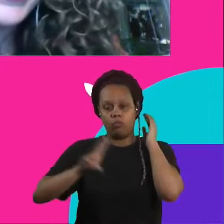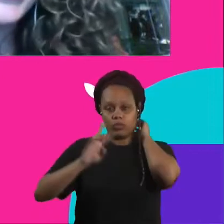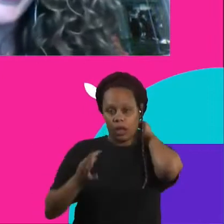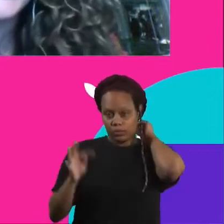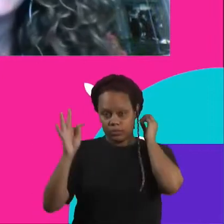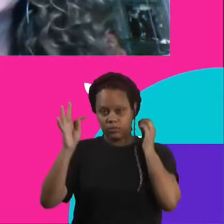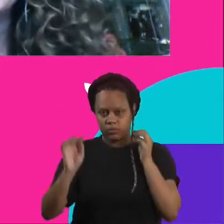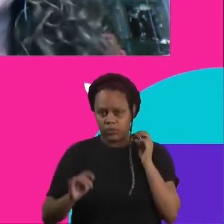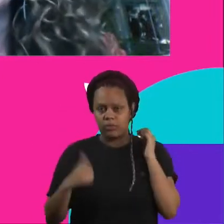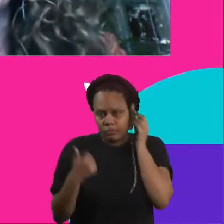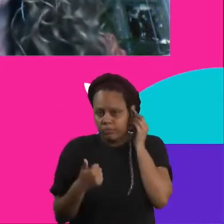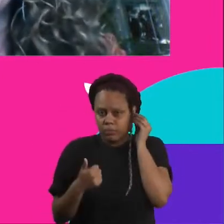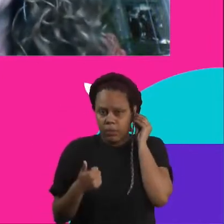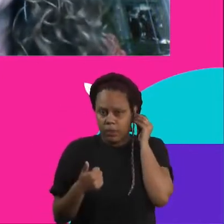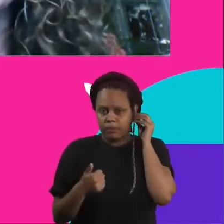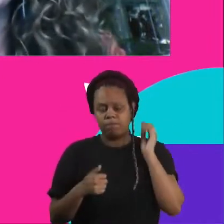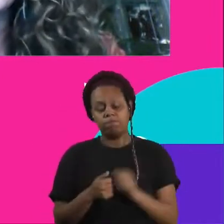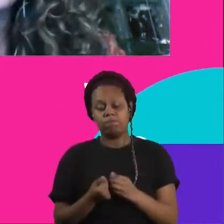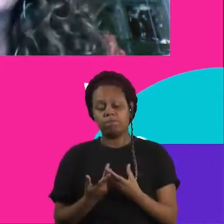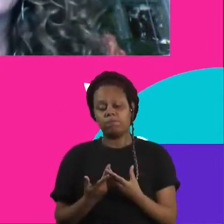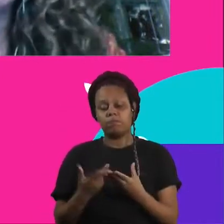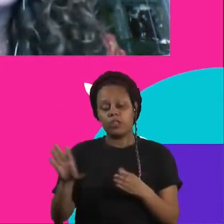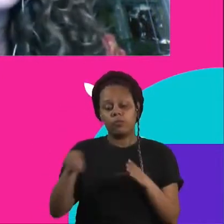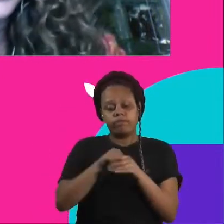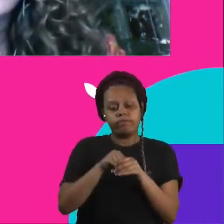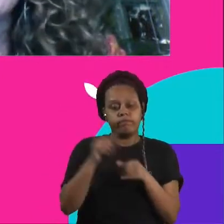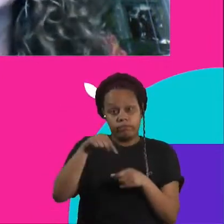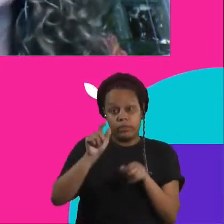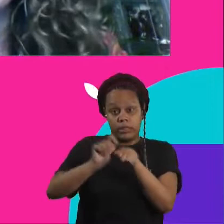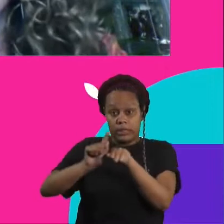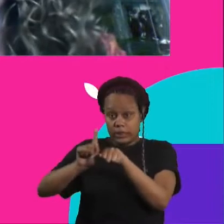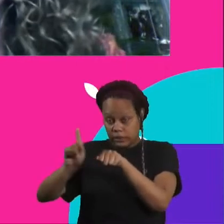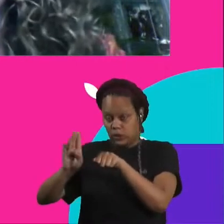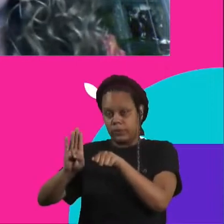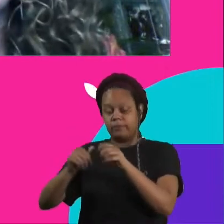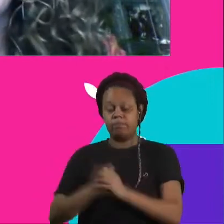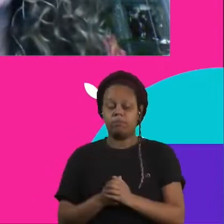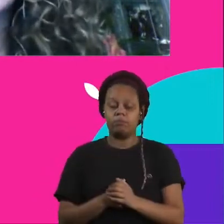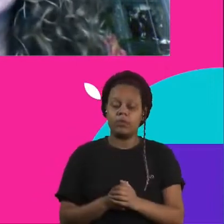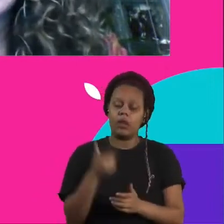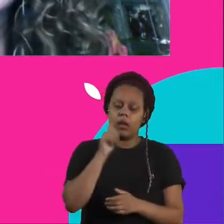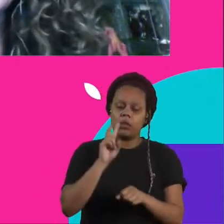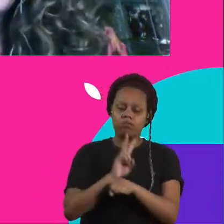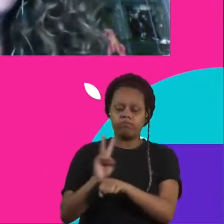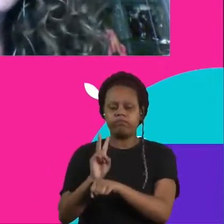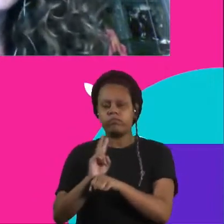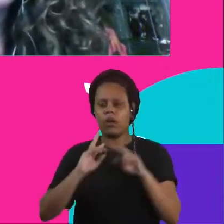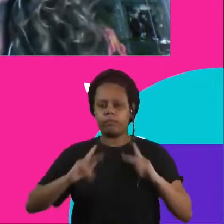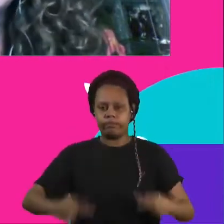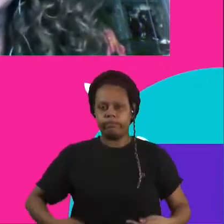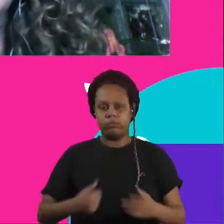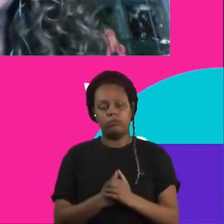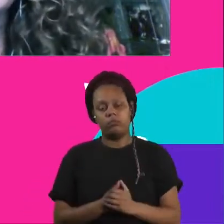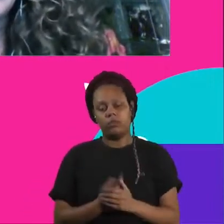o tema que a gente traz aqui dentro do SGB, né, para a gente poder proteger realmente a humanidade. E aí a pergunta